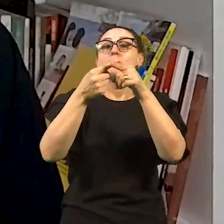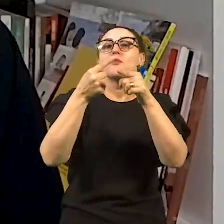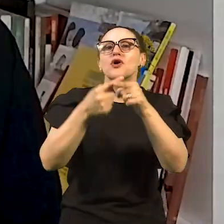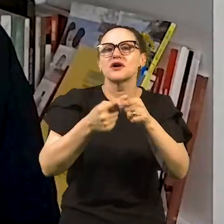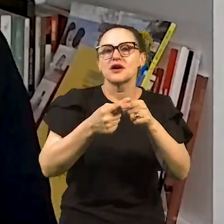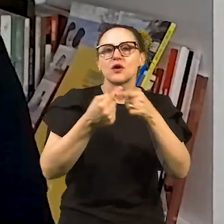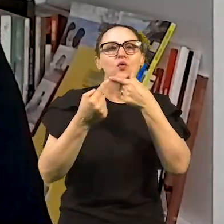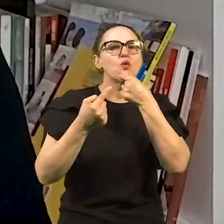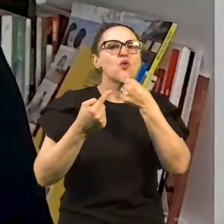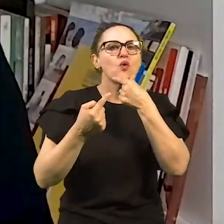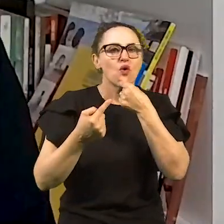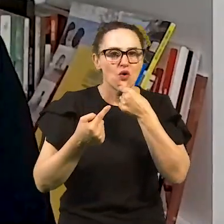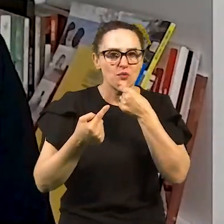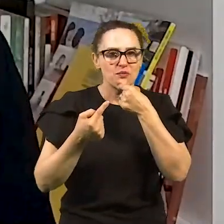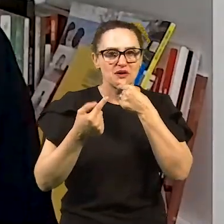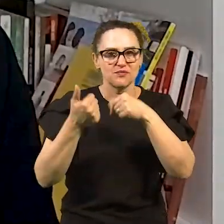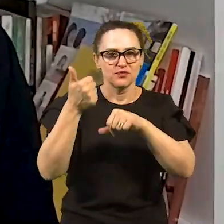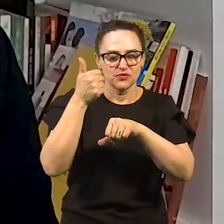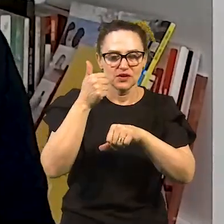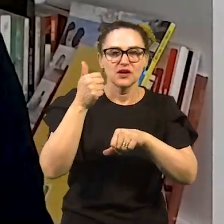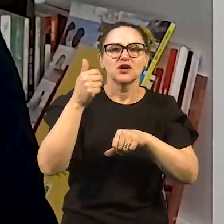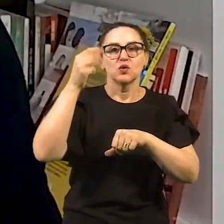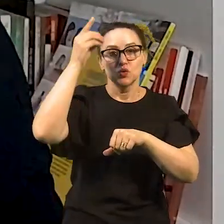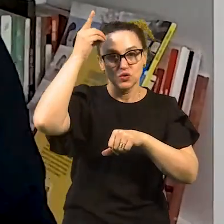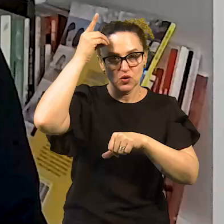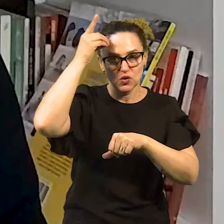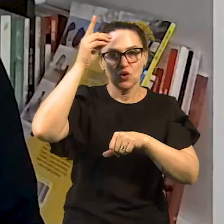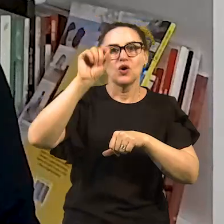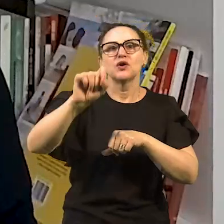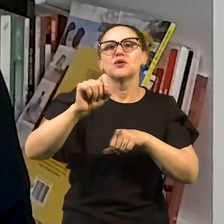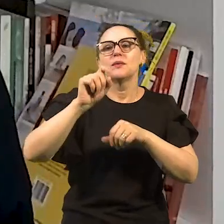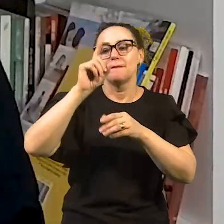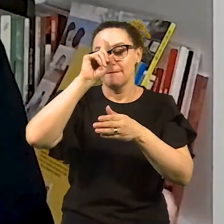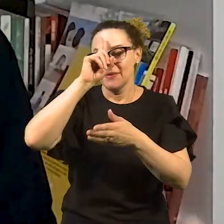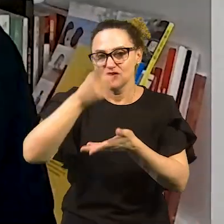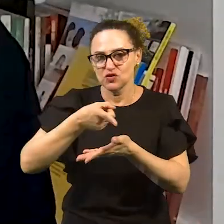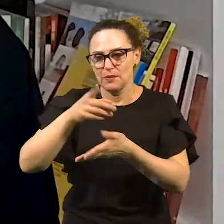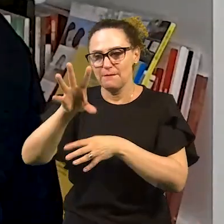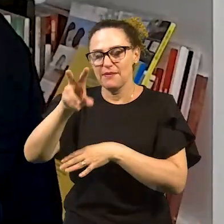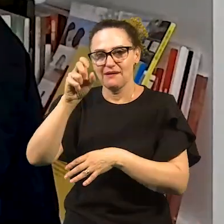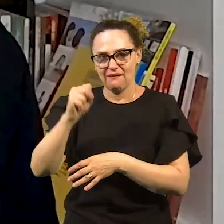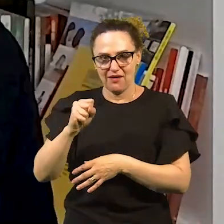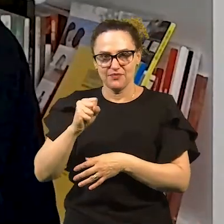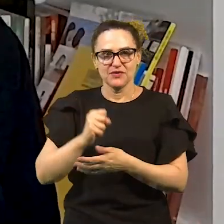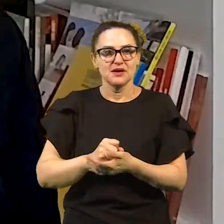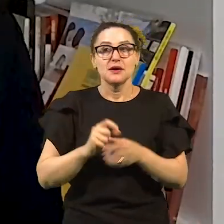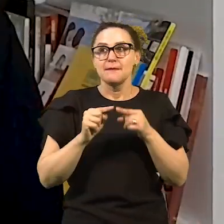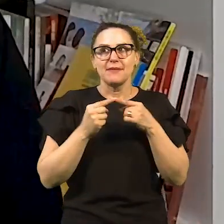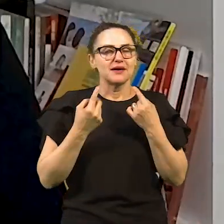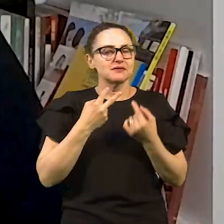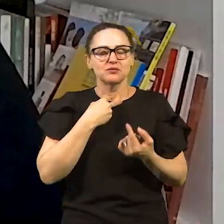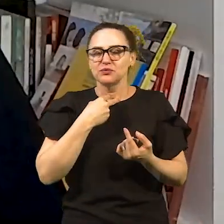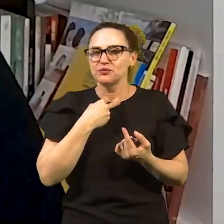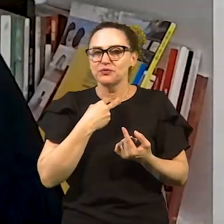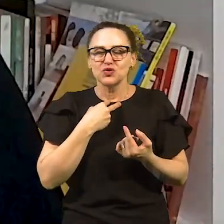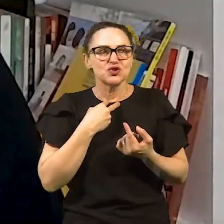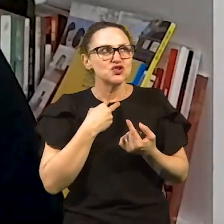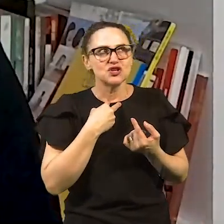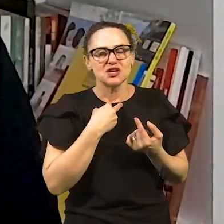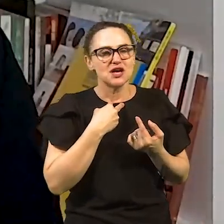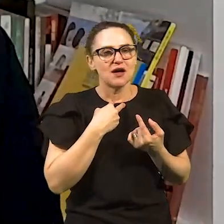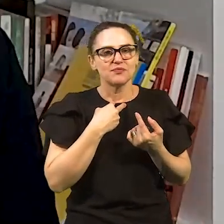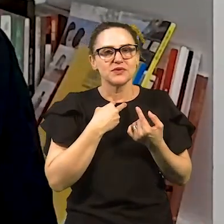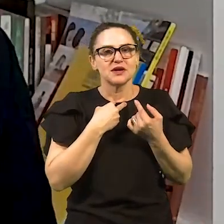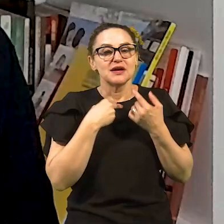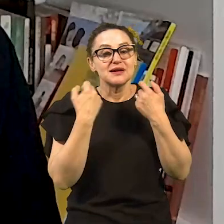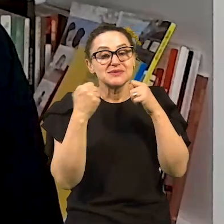mandou. Mas também é interessante a gente pensar aqui que não passa pela cabeça dele desobedecer o patrão, muito menos questionar o patrão.